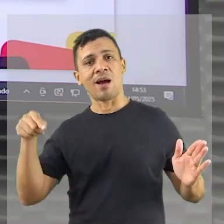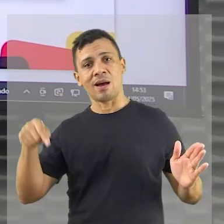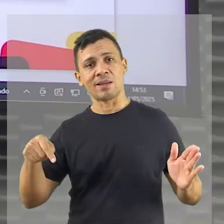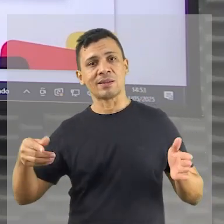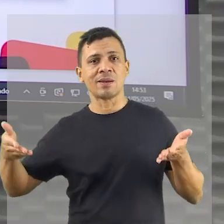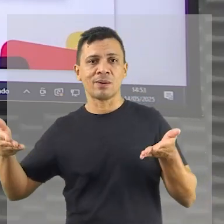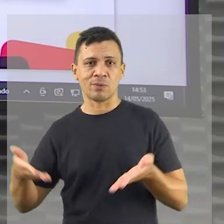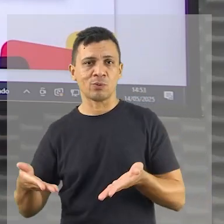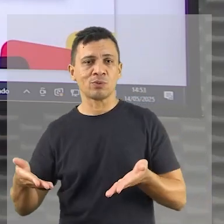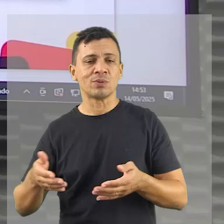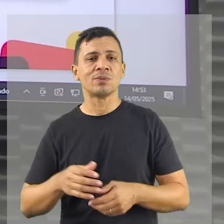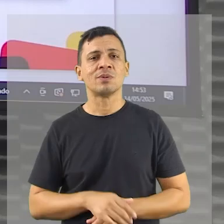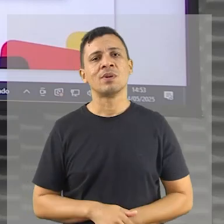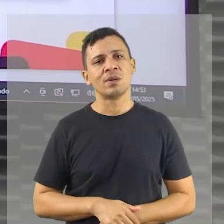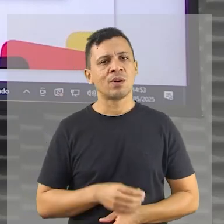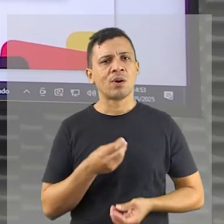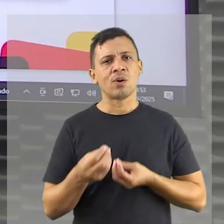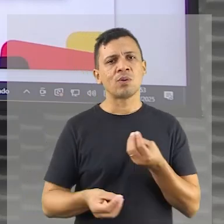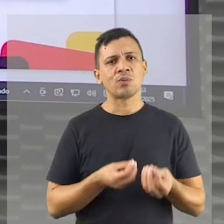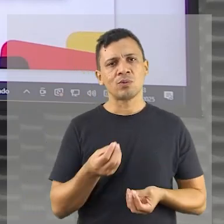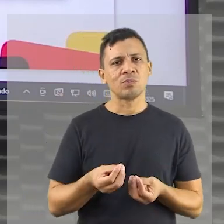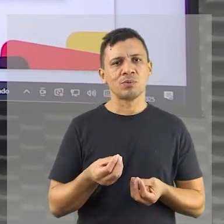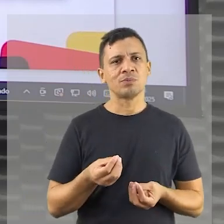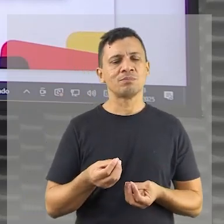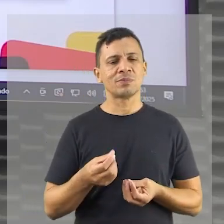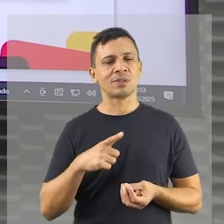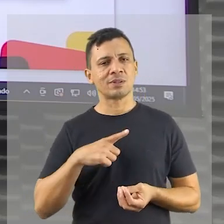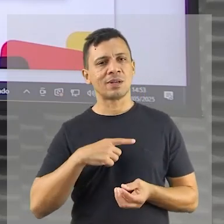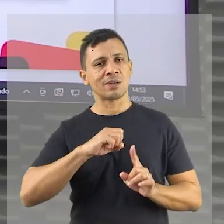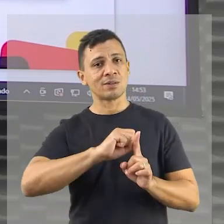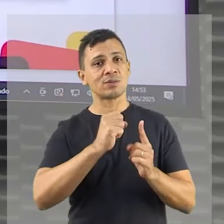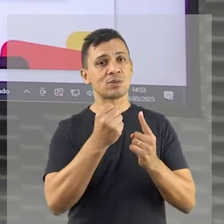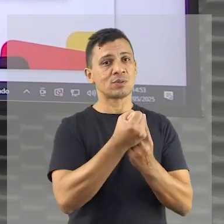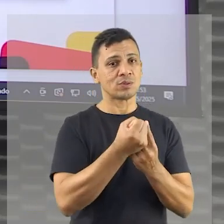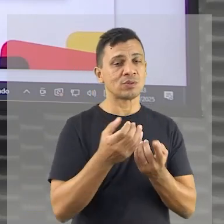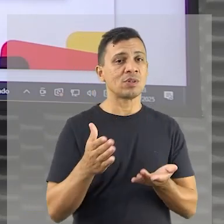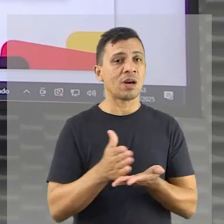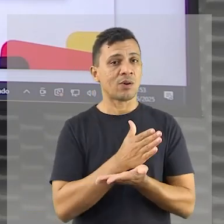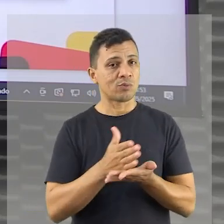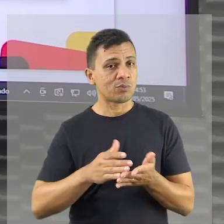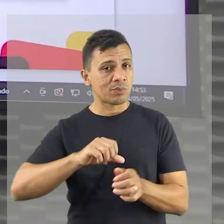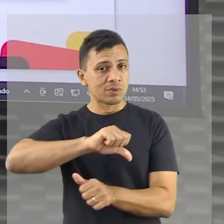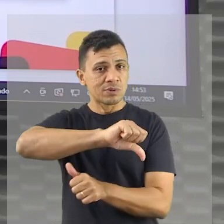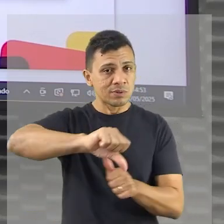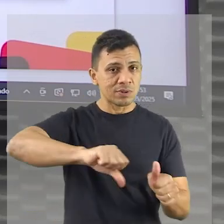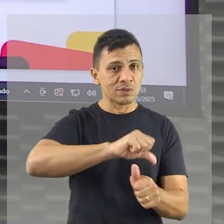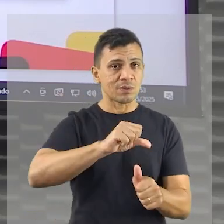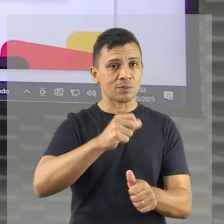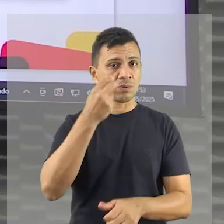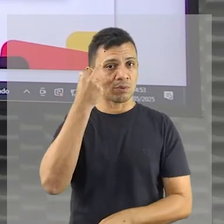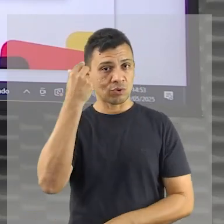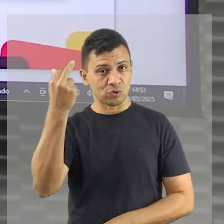conta do que vamos falar, mas mais especificamente de quem vamos falar, tá?